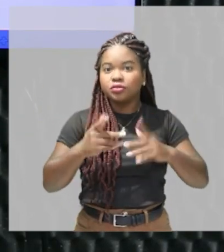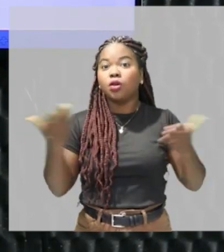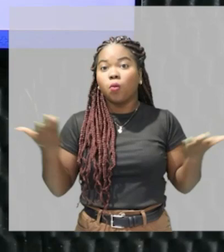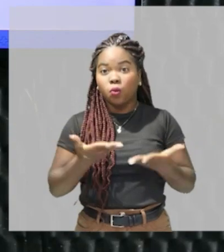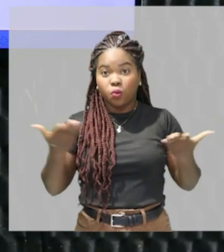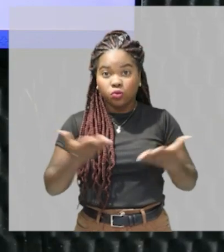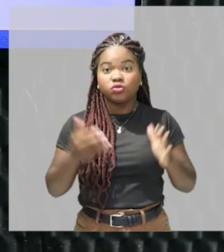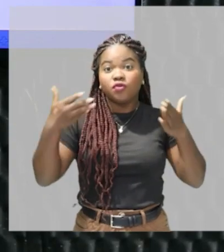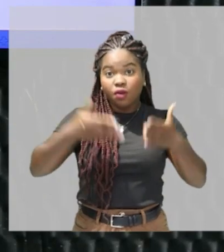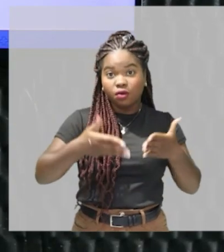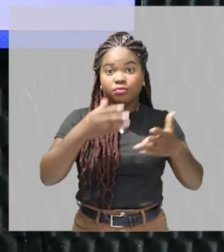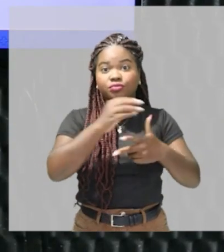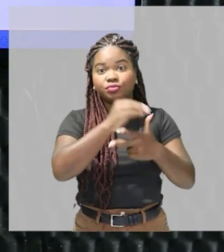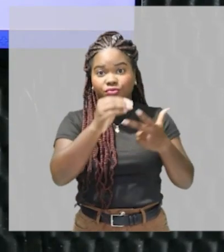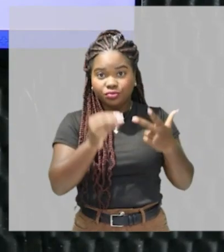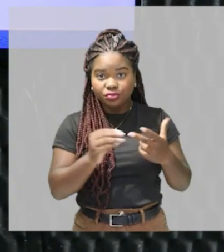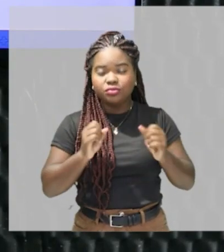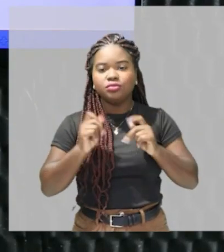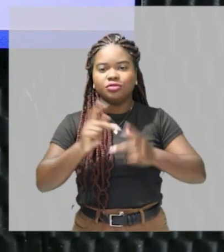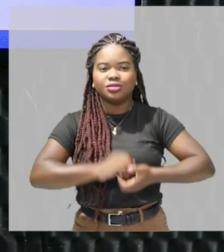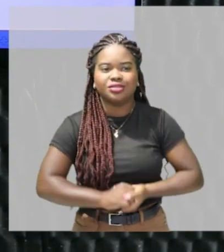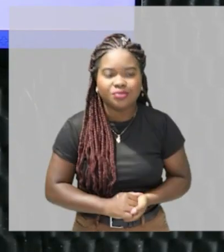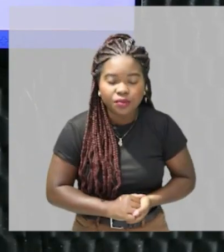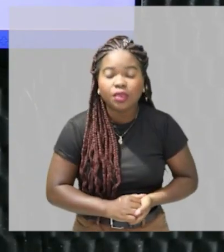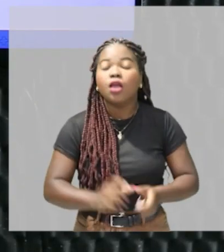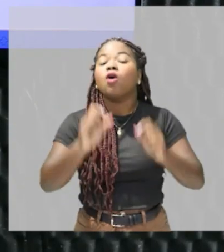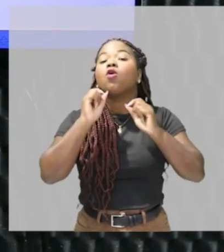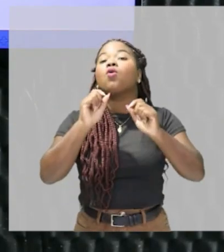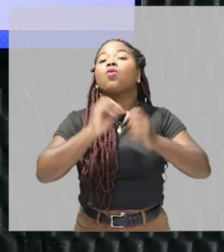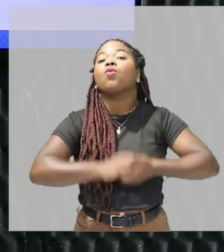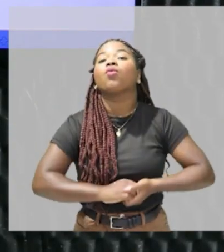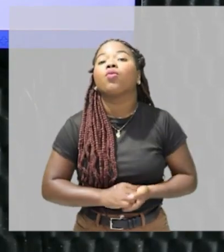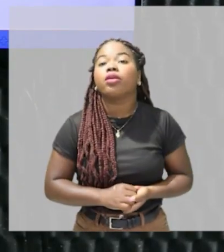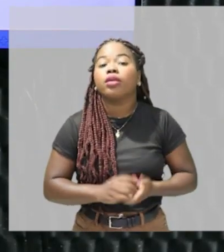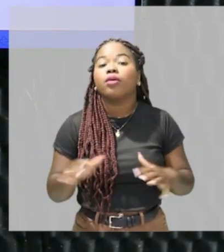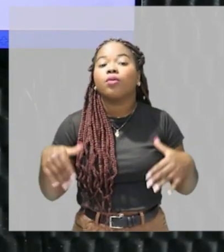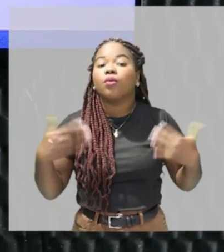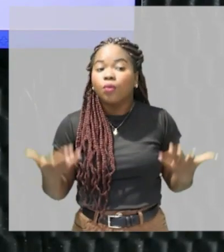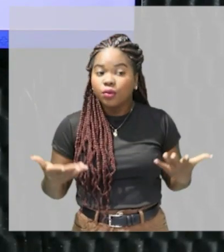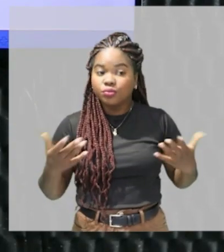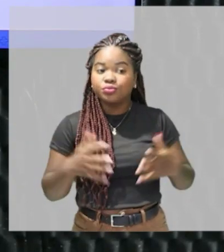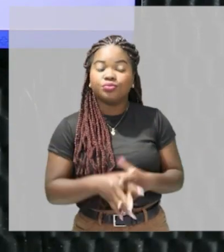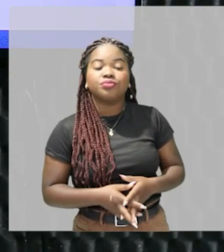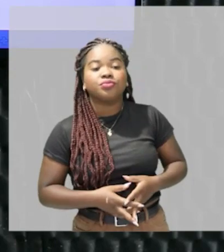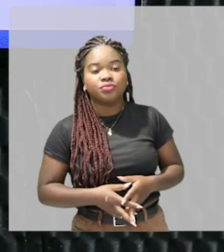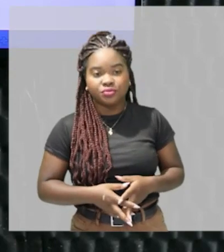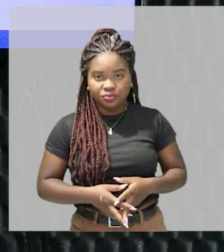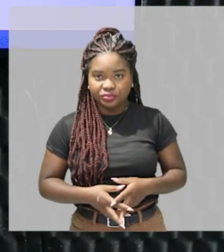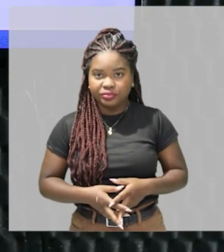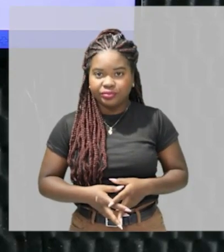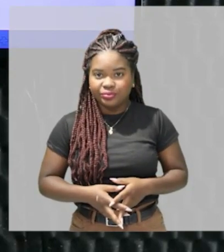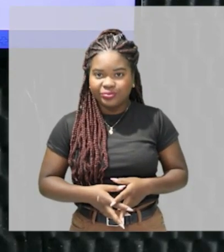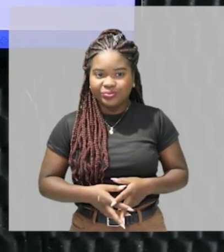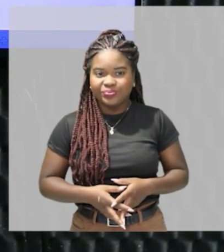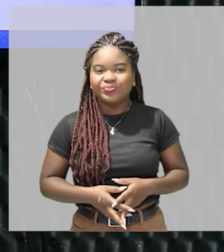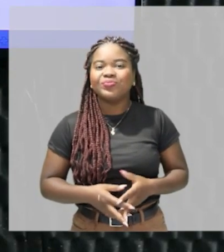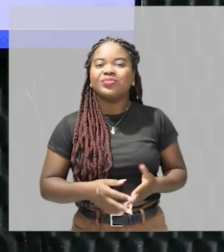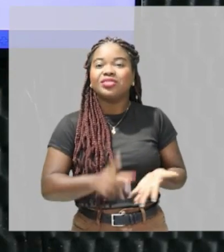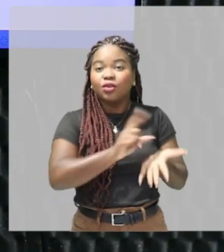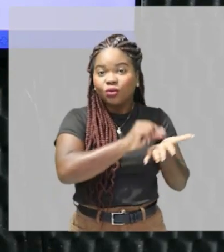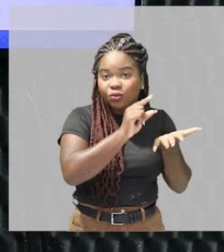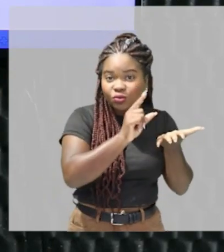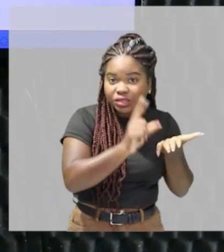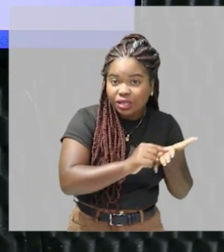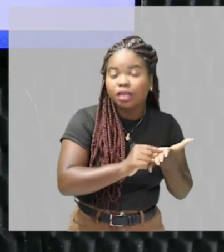tá bom? O que a gente destaca? News articles are non-fiction text, ou seja, os artigos de notícias